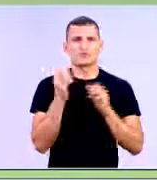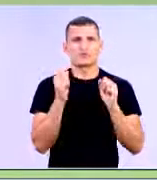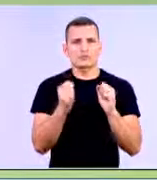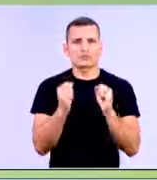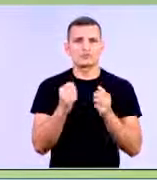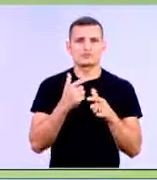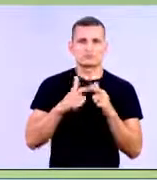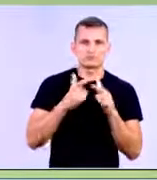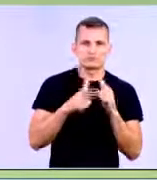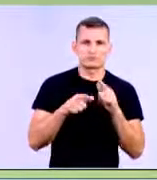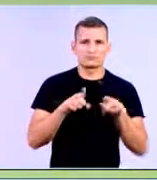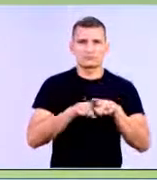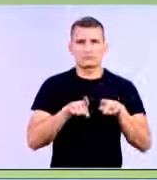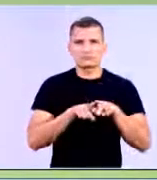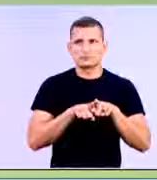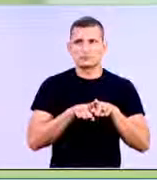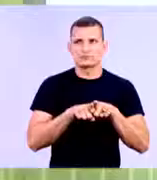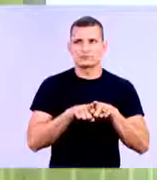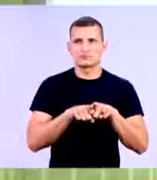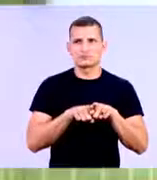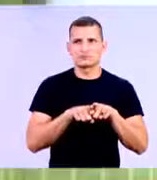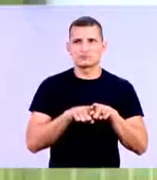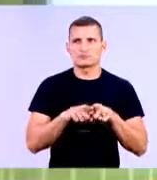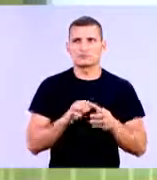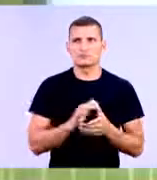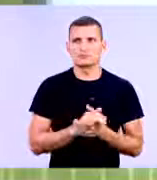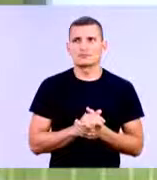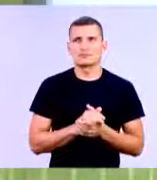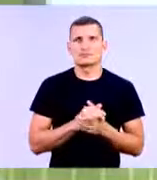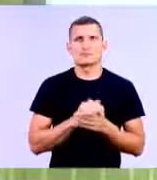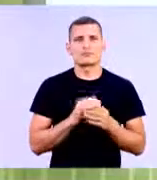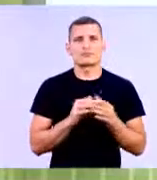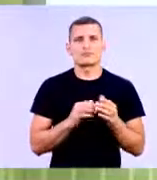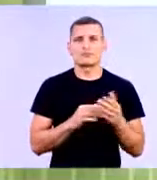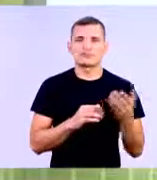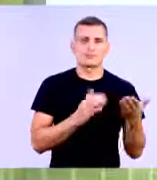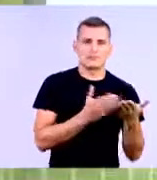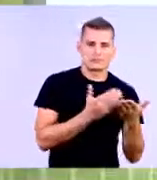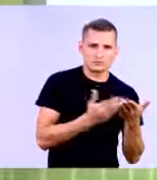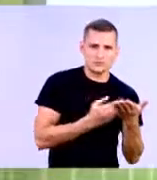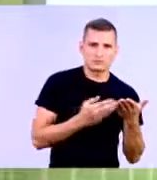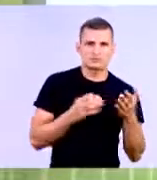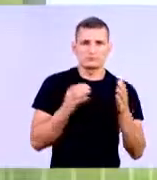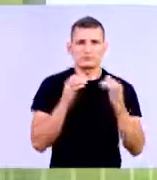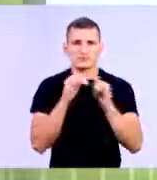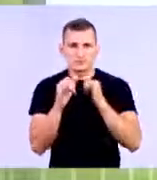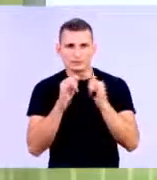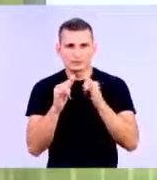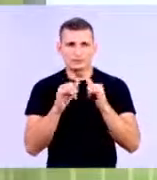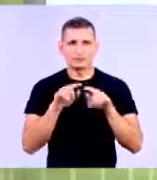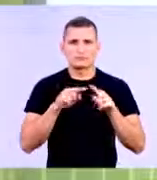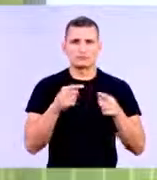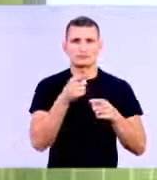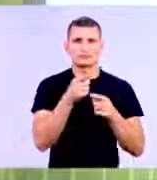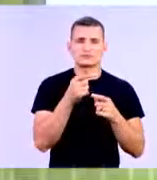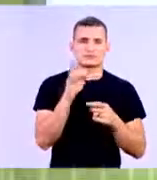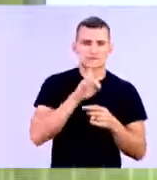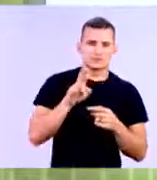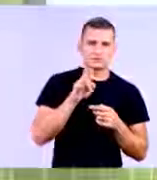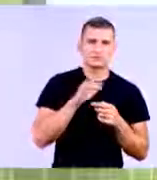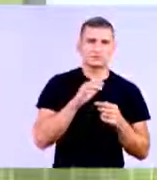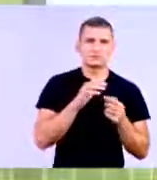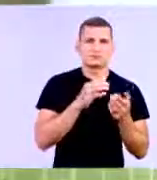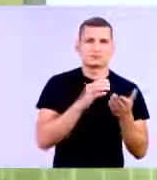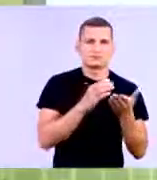comprometidas, exatamente em virtude desse problema estar manual, informatizado, mas a partir do momento que ele utiliza, mistura dados